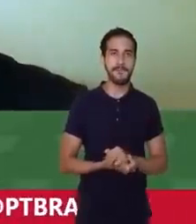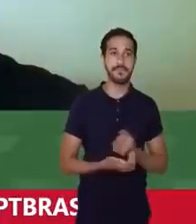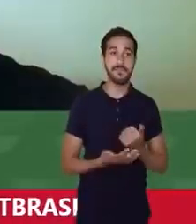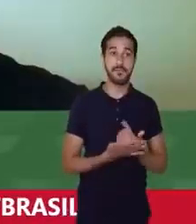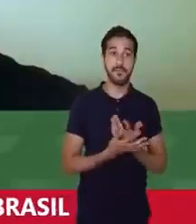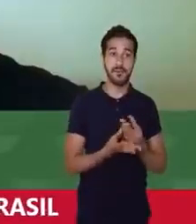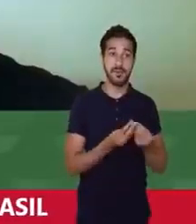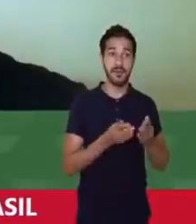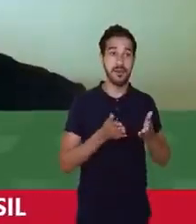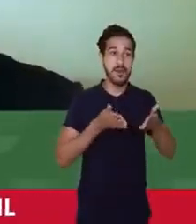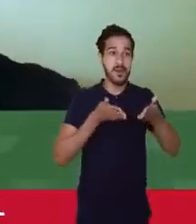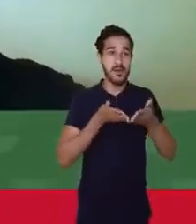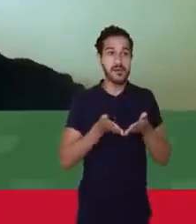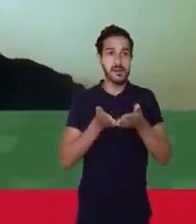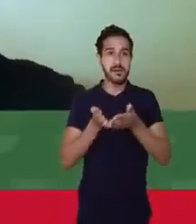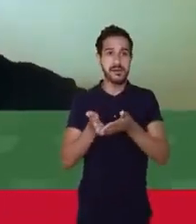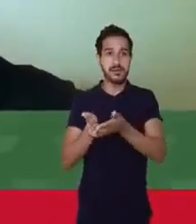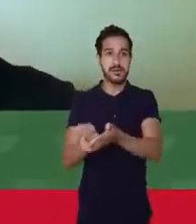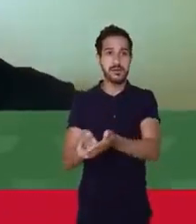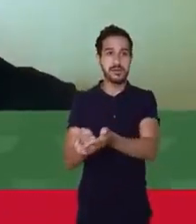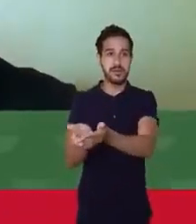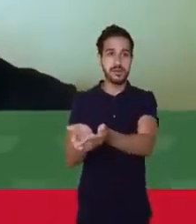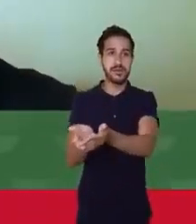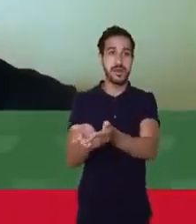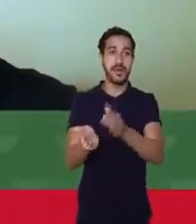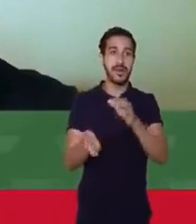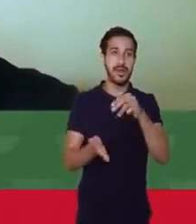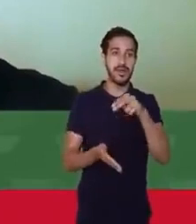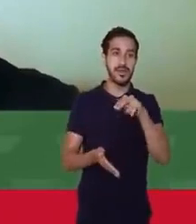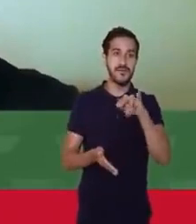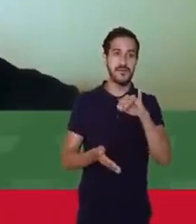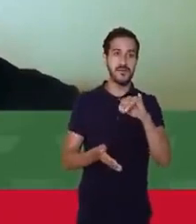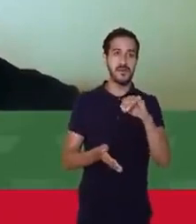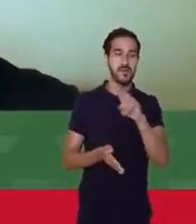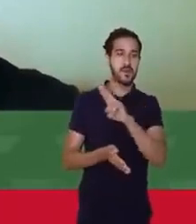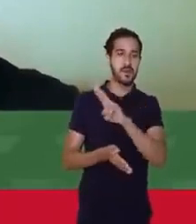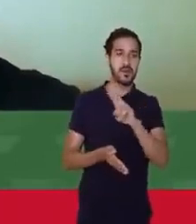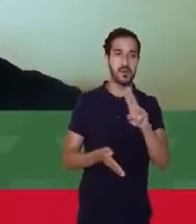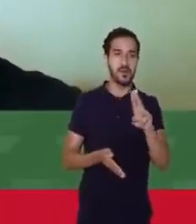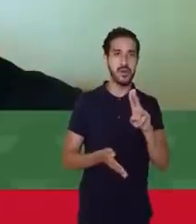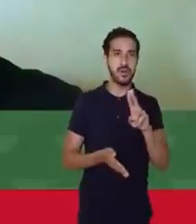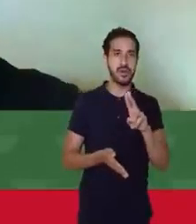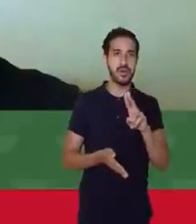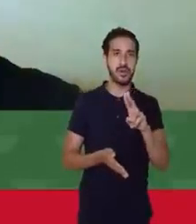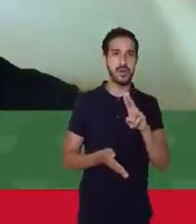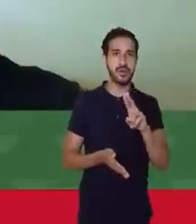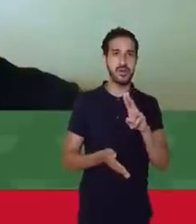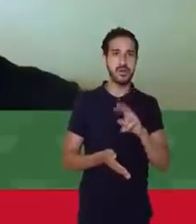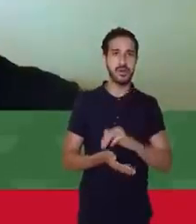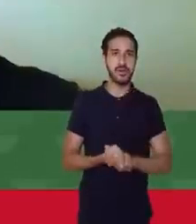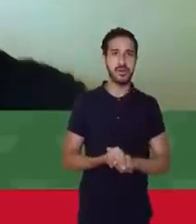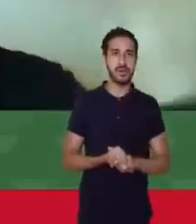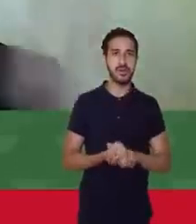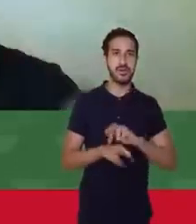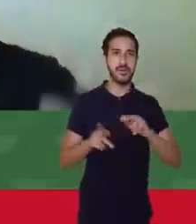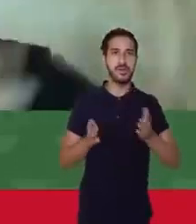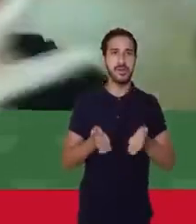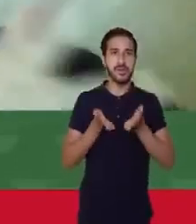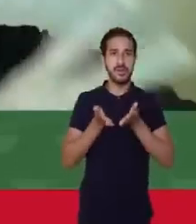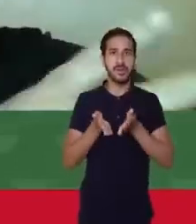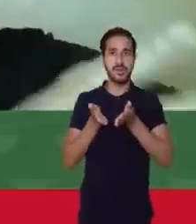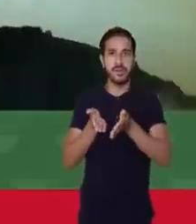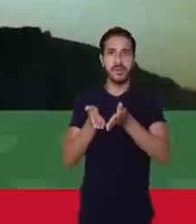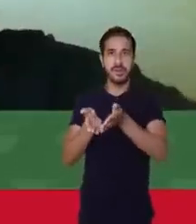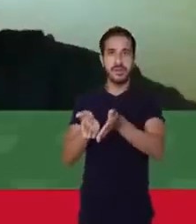grandes navios que se chamam, é chato, mas o nome é esse. Não, deixa. Grandes navios